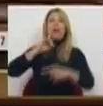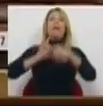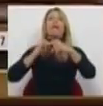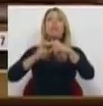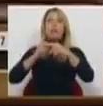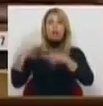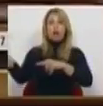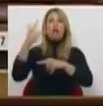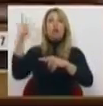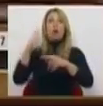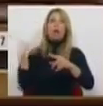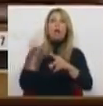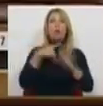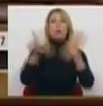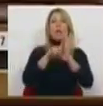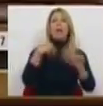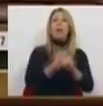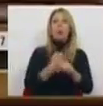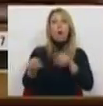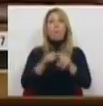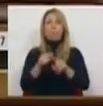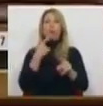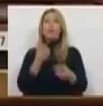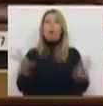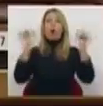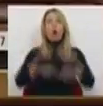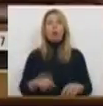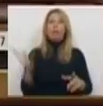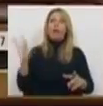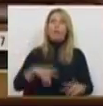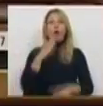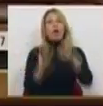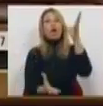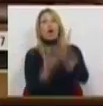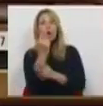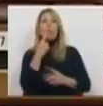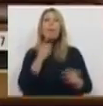legislação laboral. Uma política para o regresso, para recuperar quem partiu e para recuperar a